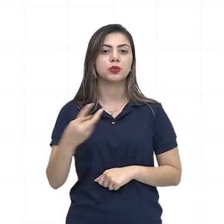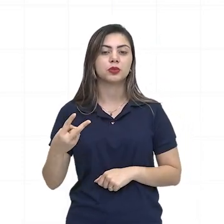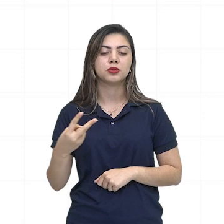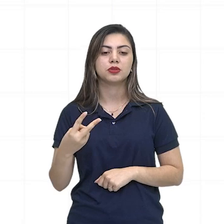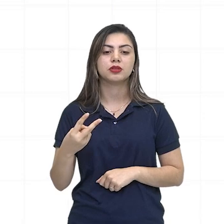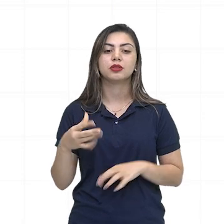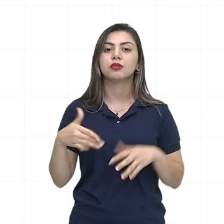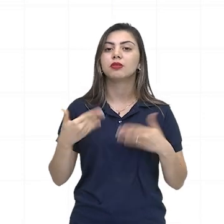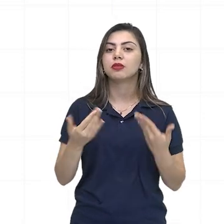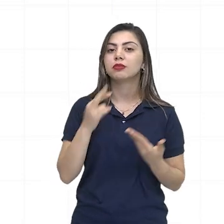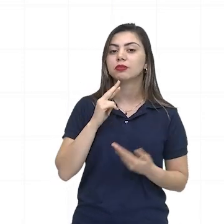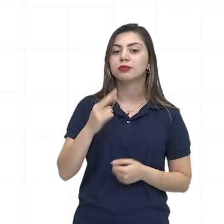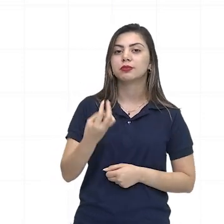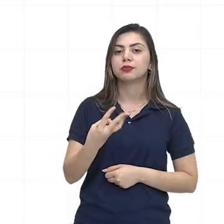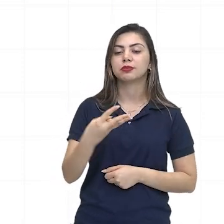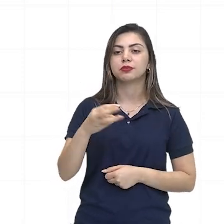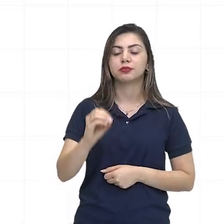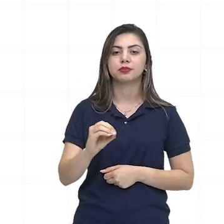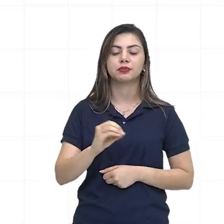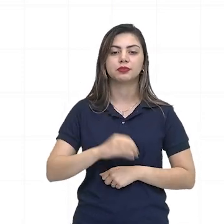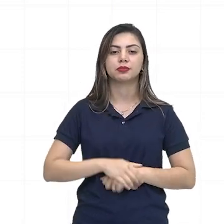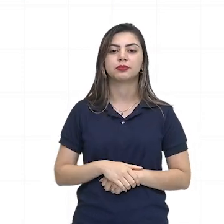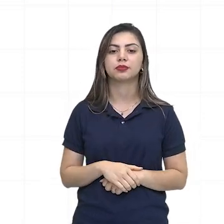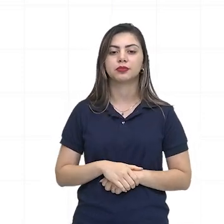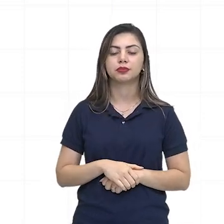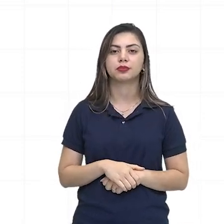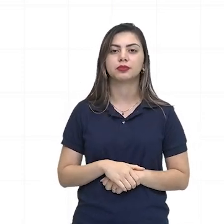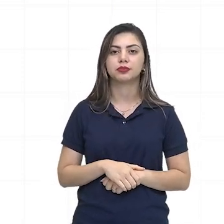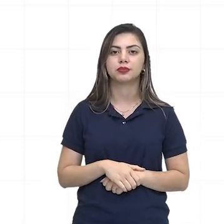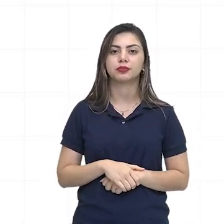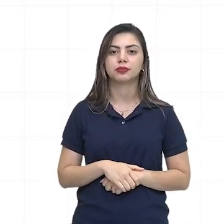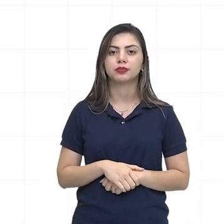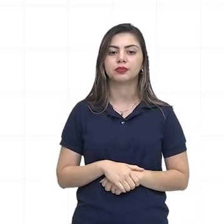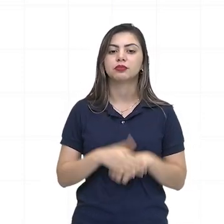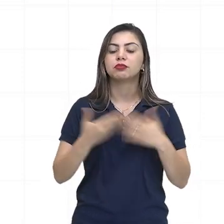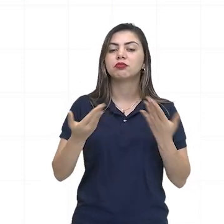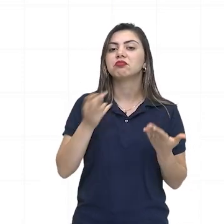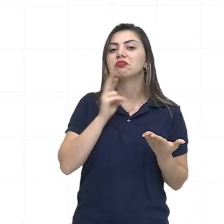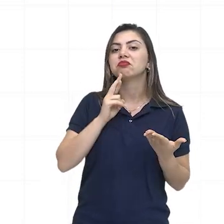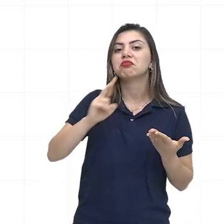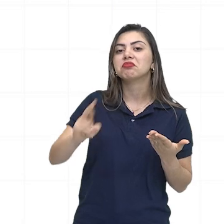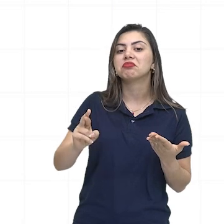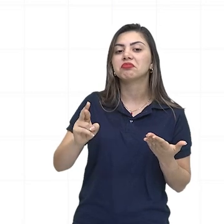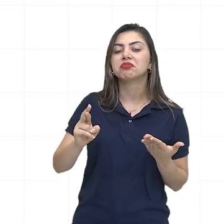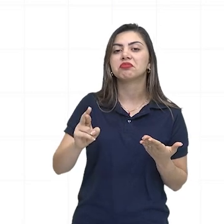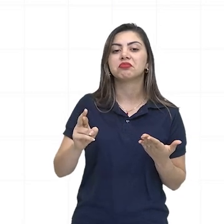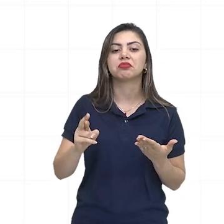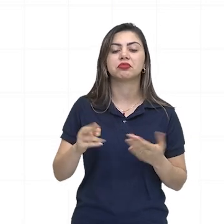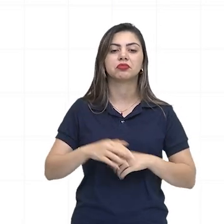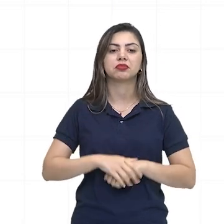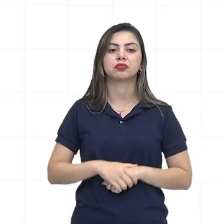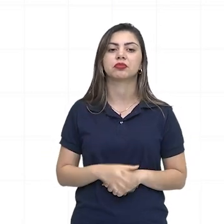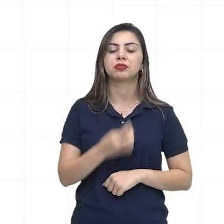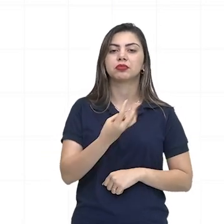O resultado é 30. E qual é o resultado